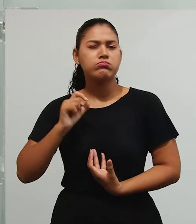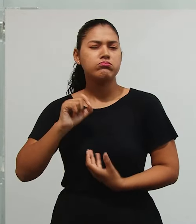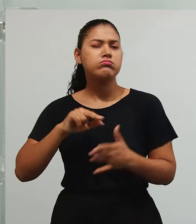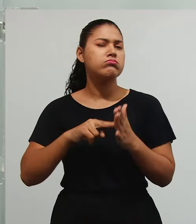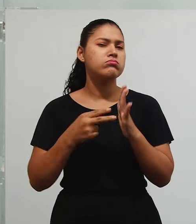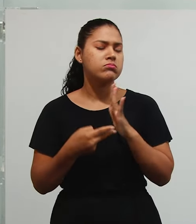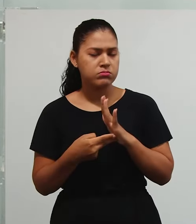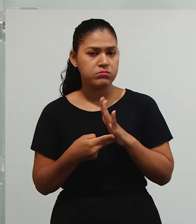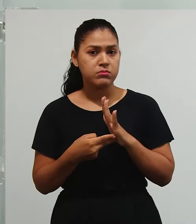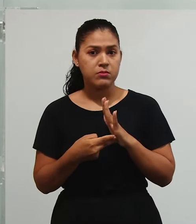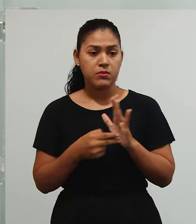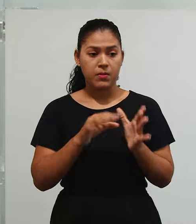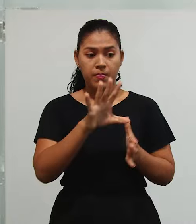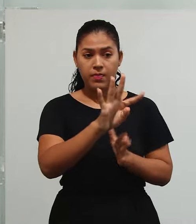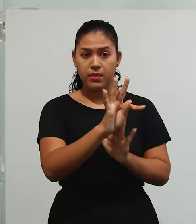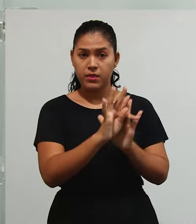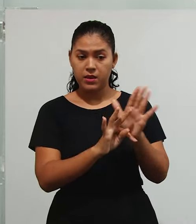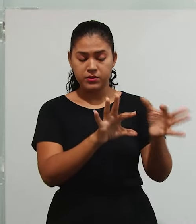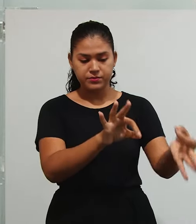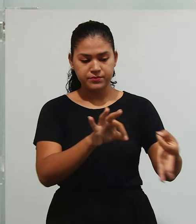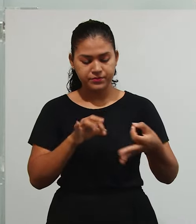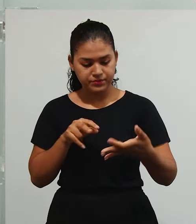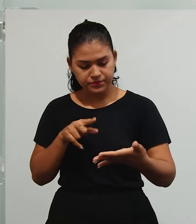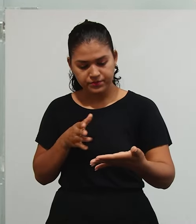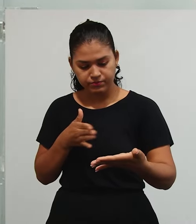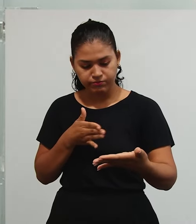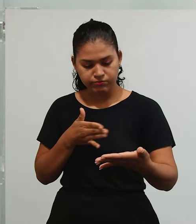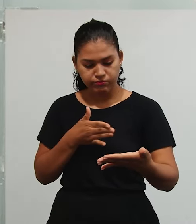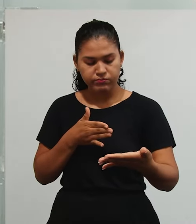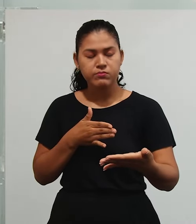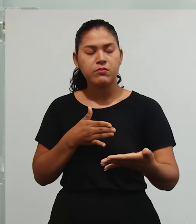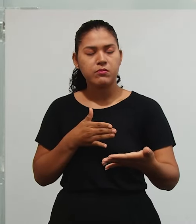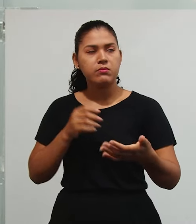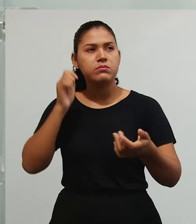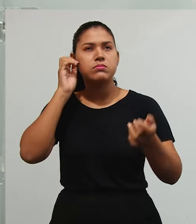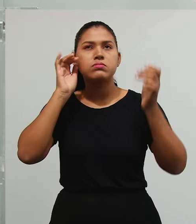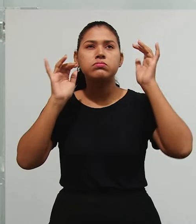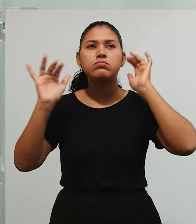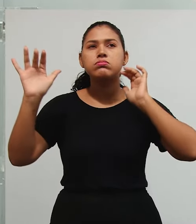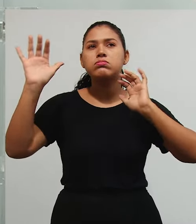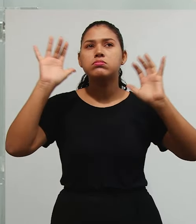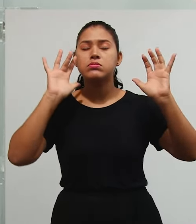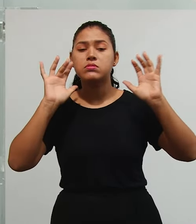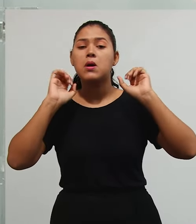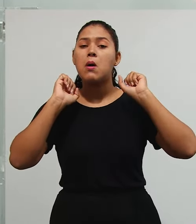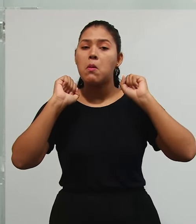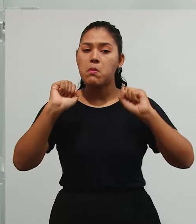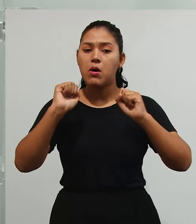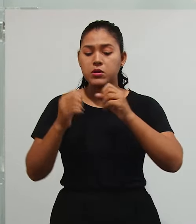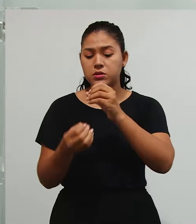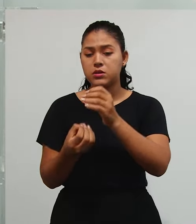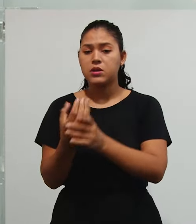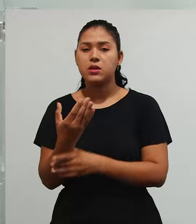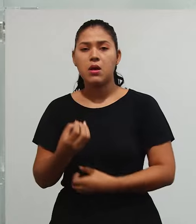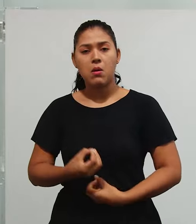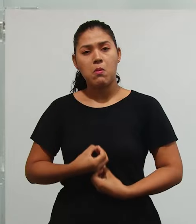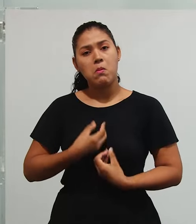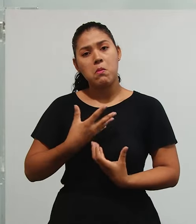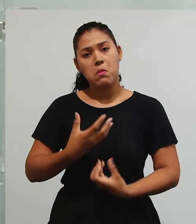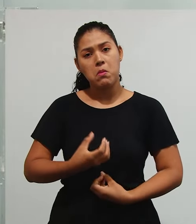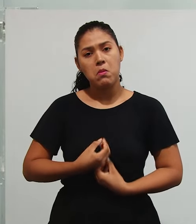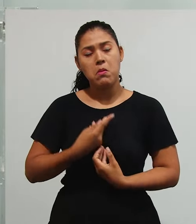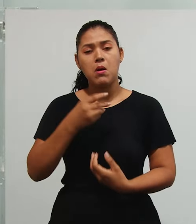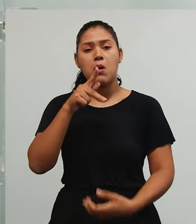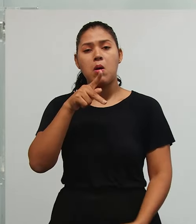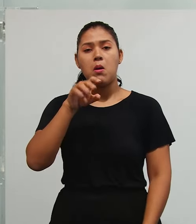esse registro, e você vai criar uma obra. Pode ser um poema, né? Um poema é uma coisa bem bonita, eu adoro poesia, né? A gente tem